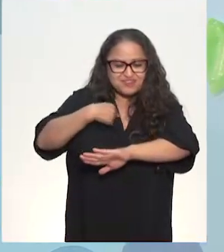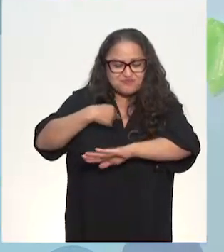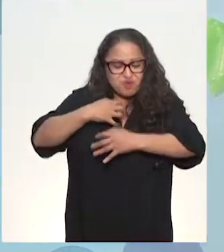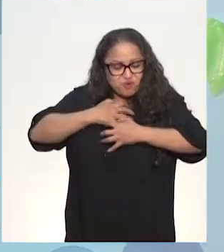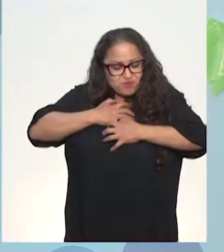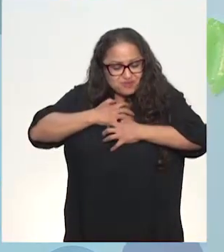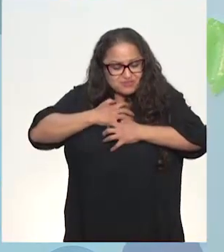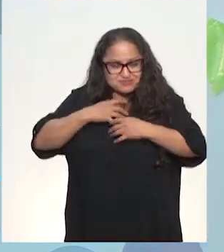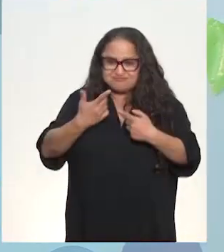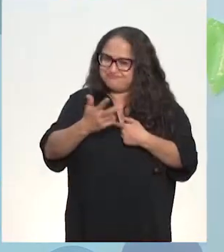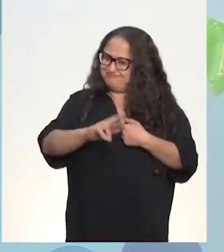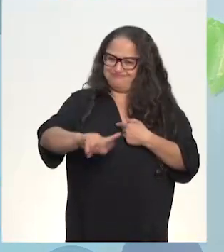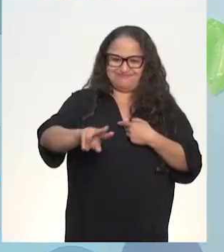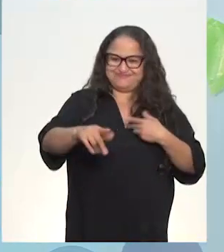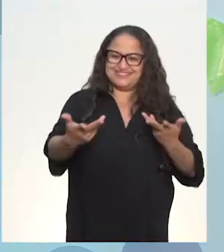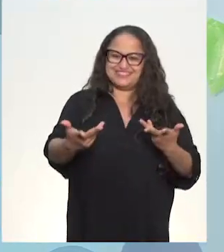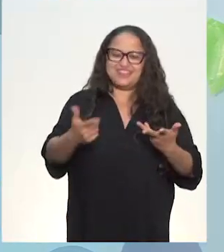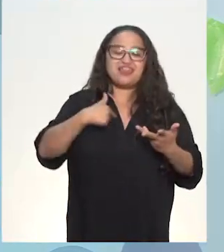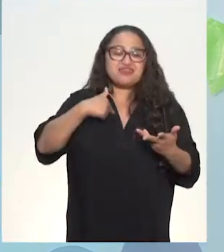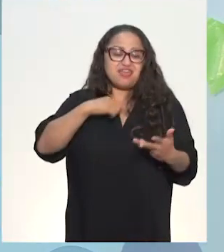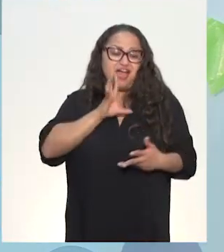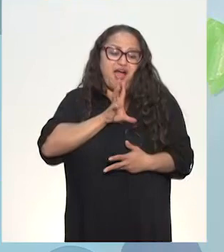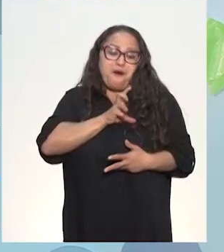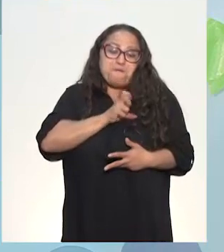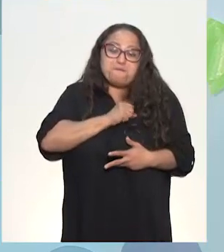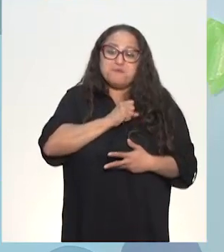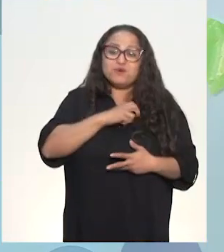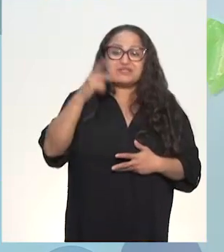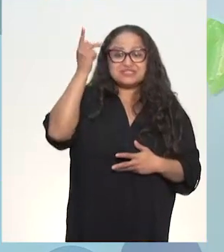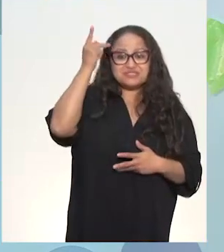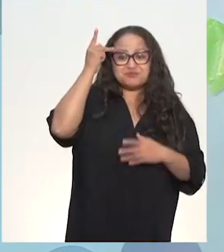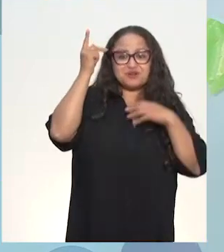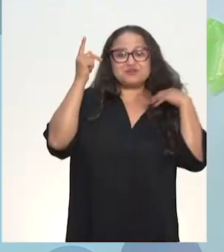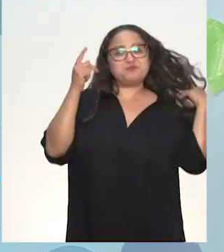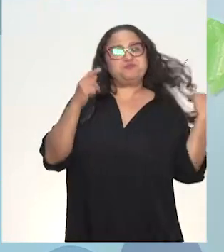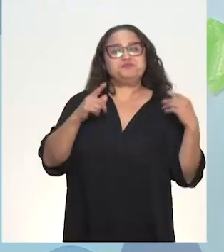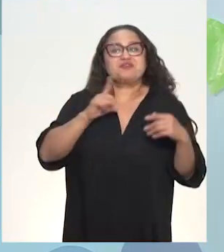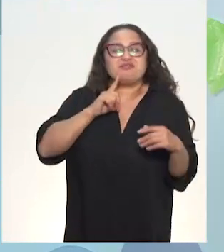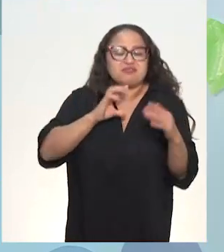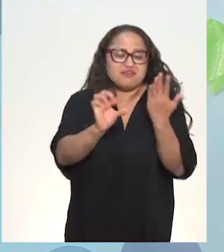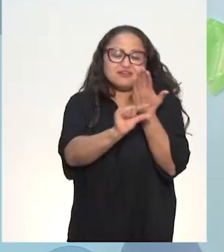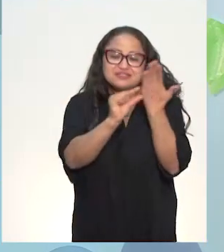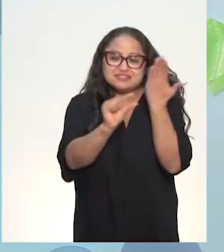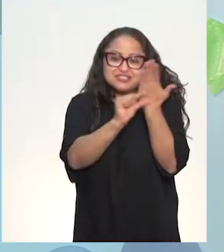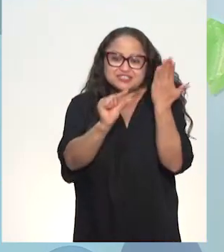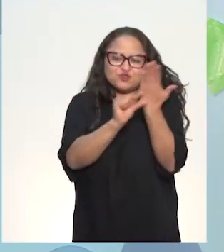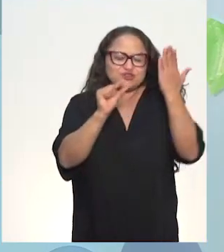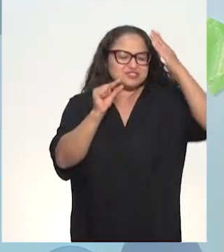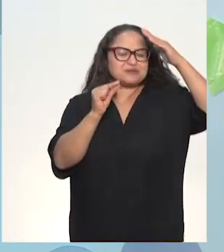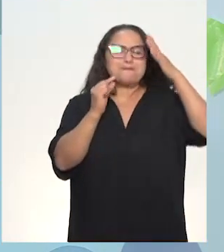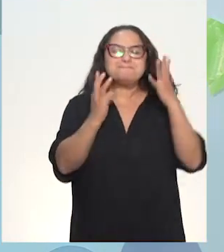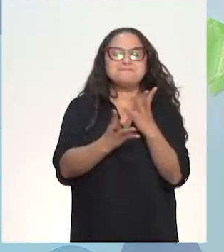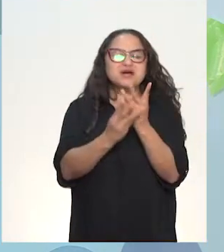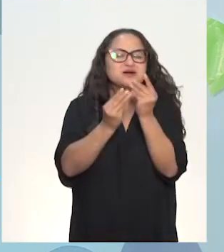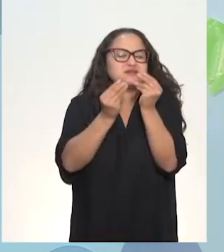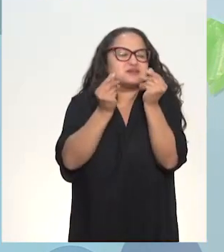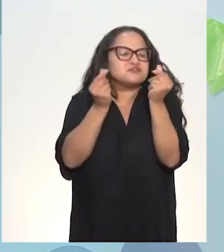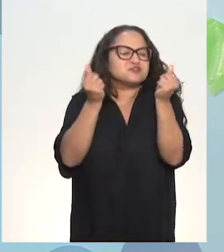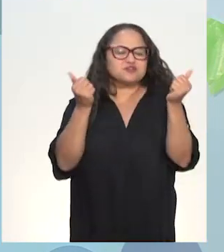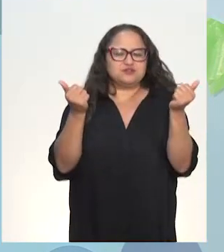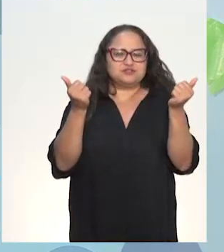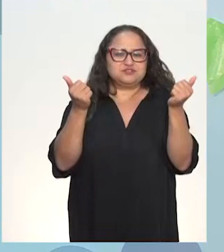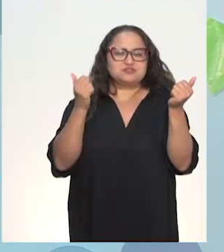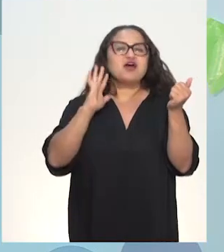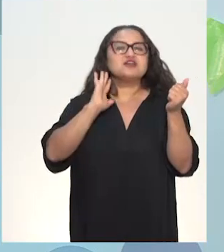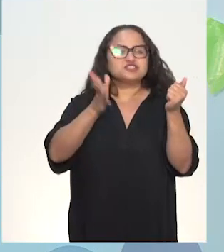Gente, existem escritores que são tão grandiosos, tão grandiosos, tão grandiosos. A gente falou um pouquinho sobre isso na